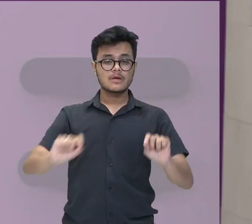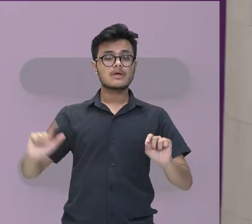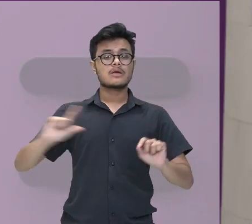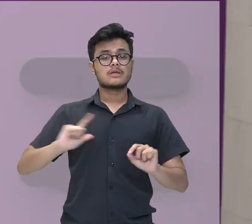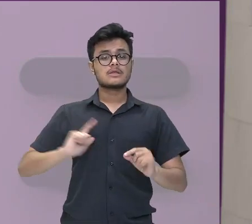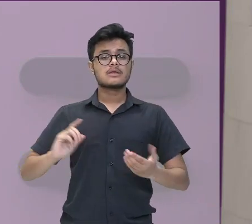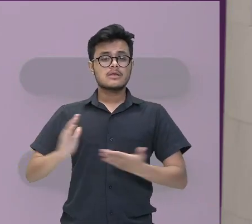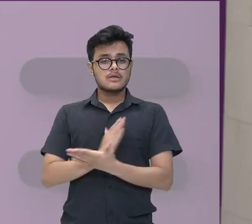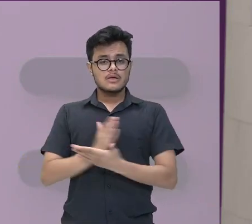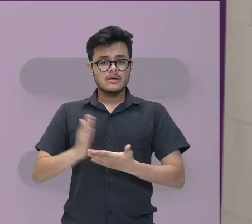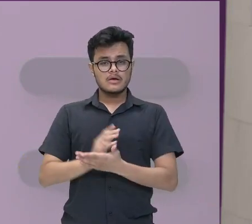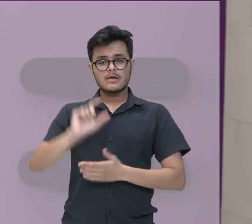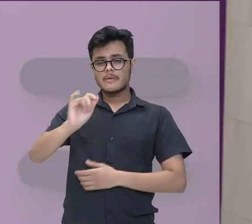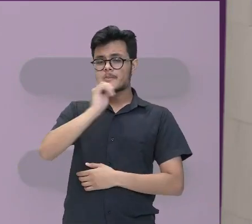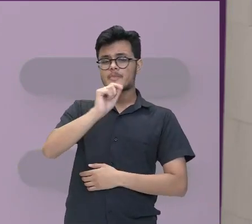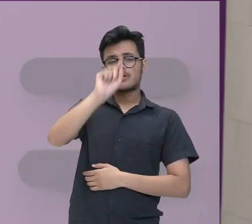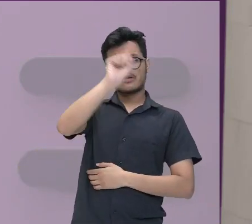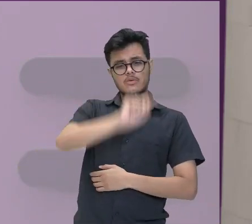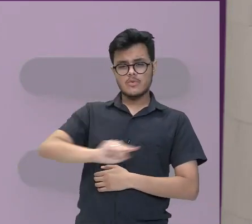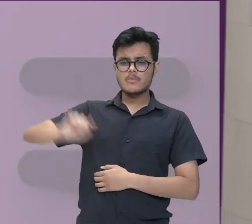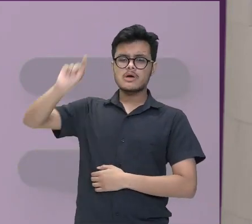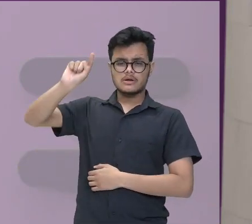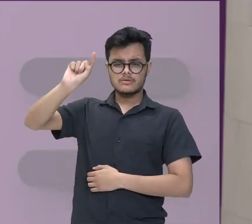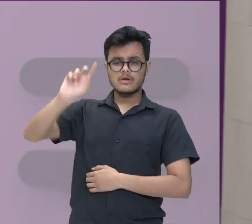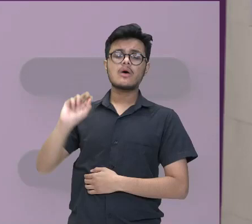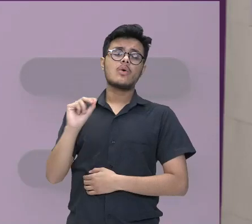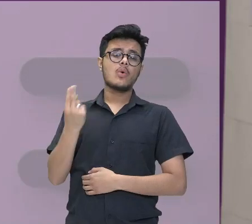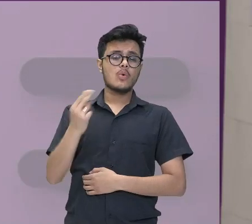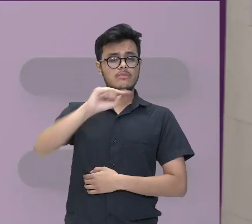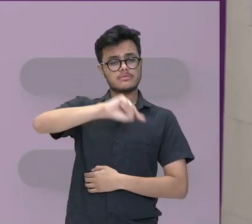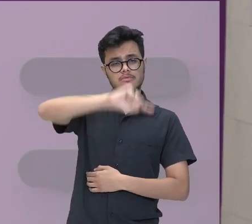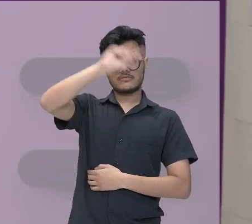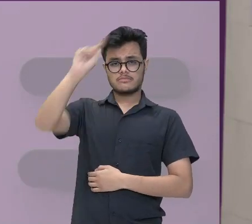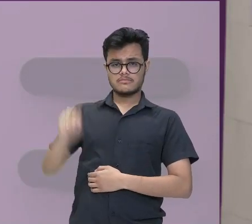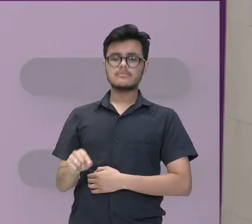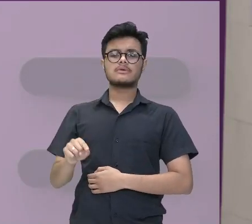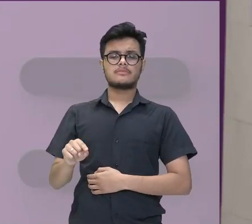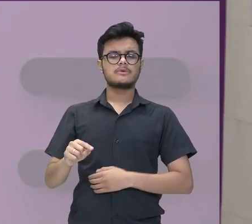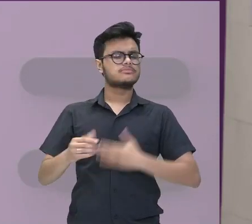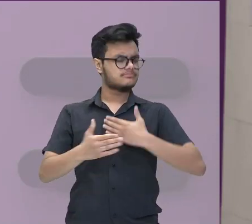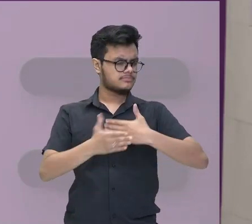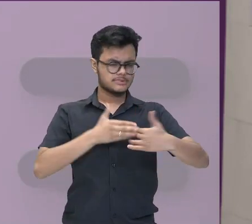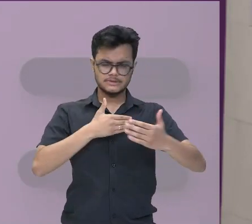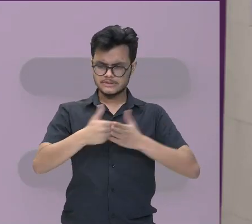sua concavidade voltada para cima ou para baixo, né?